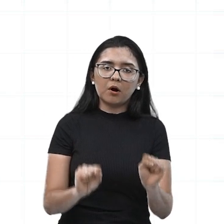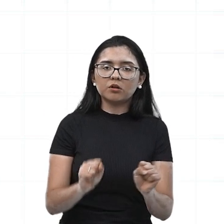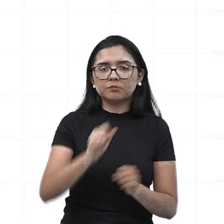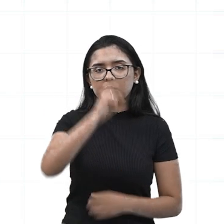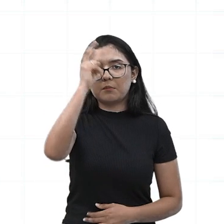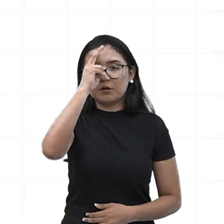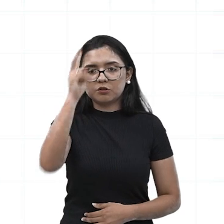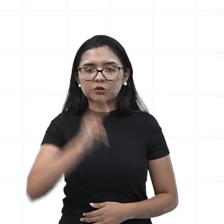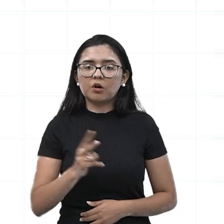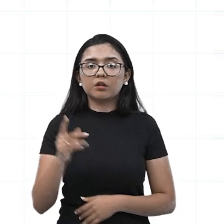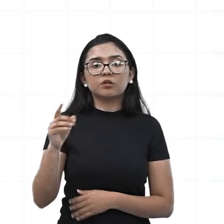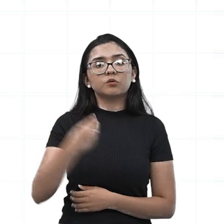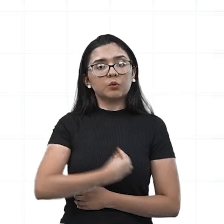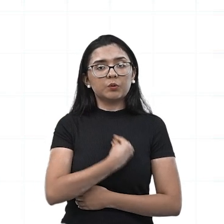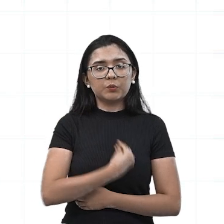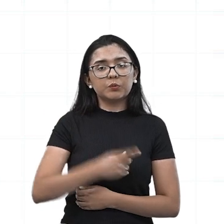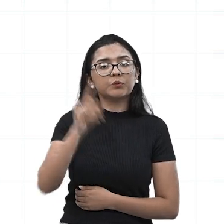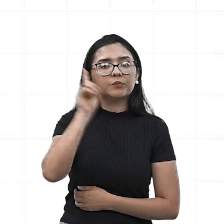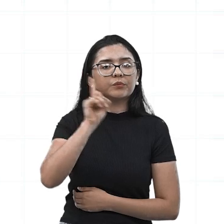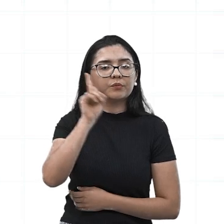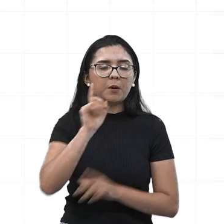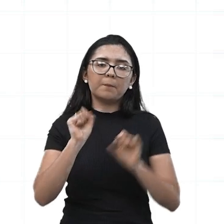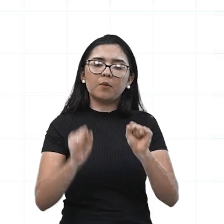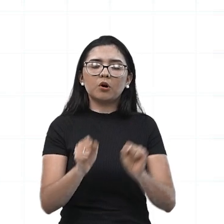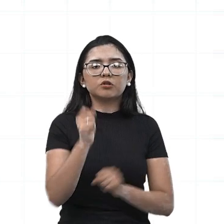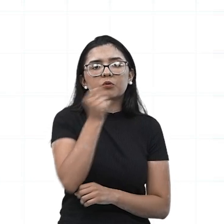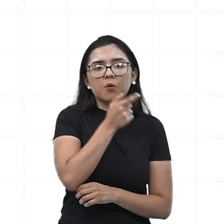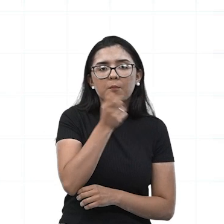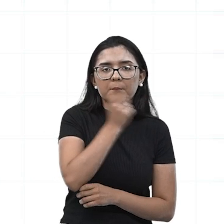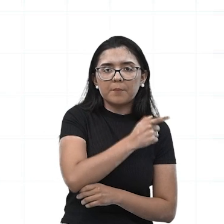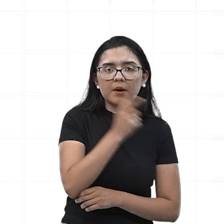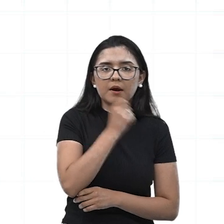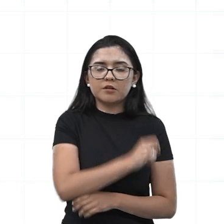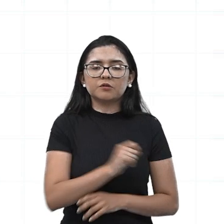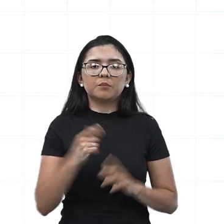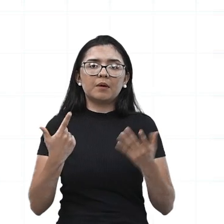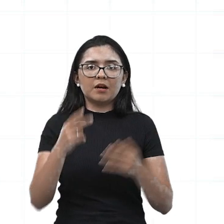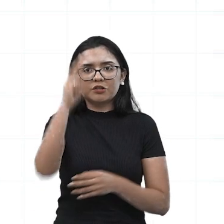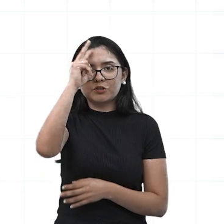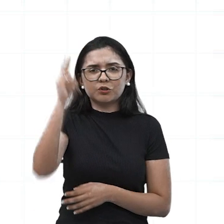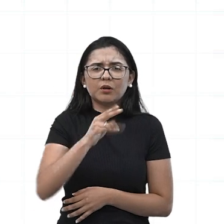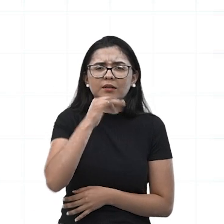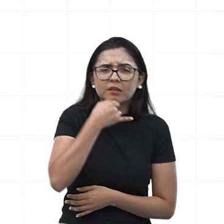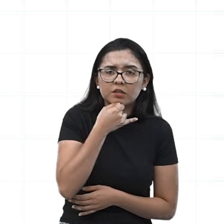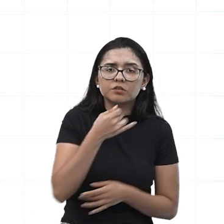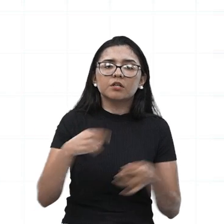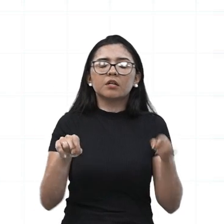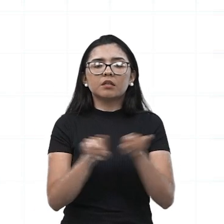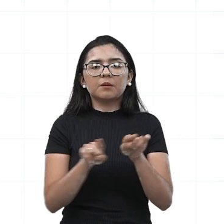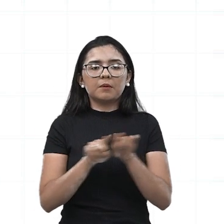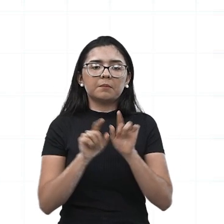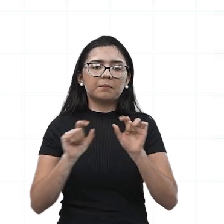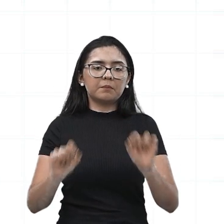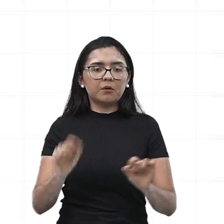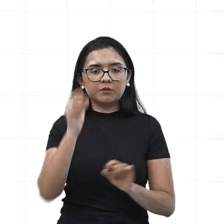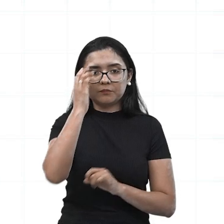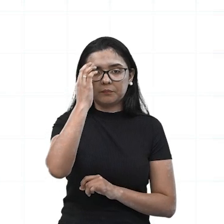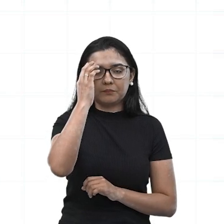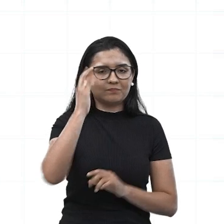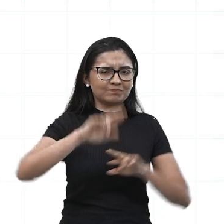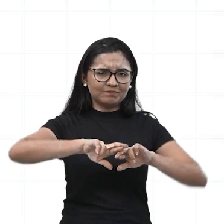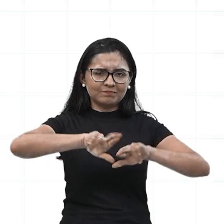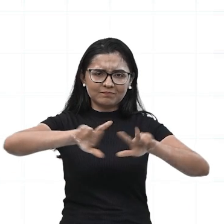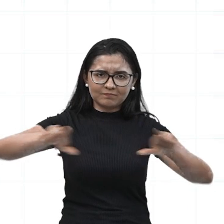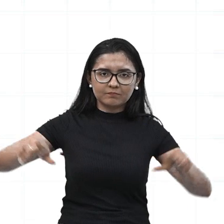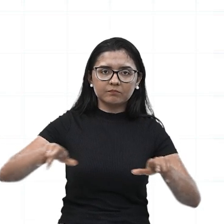história do cotidiano, pode ser uma comédia, pode ser uma tragédia, pode ser jogos teatrais. Então, há